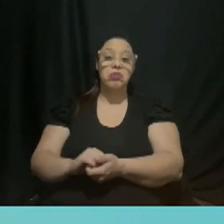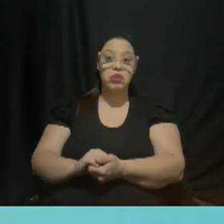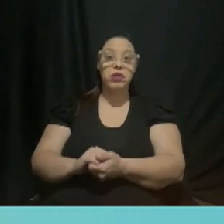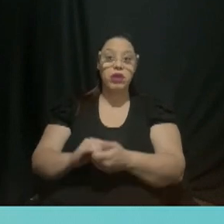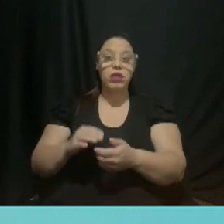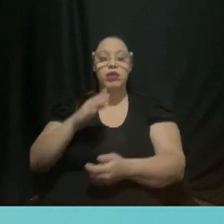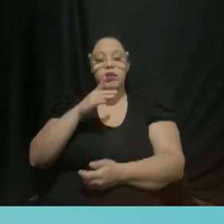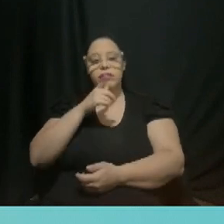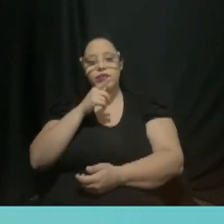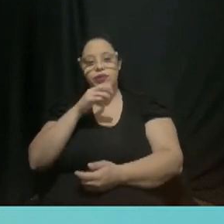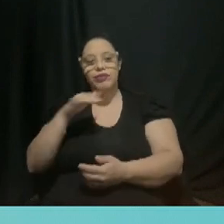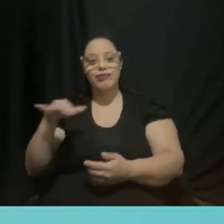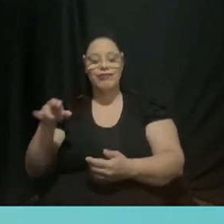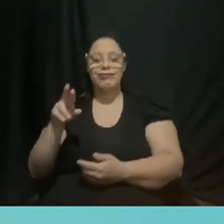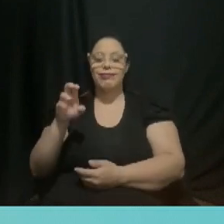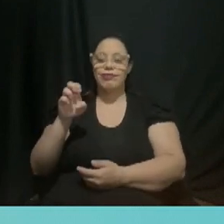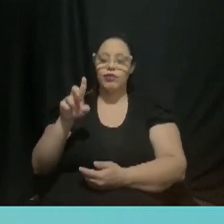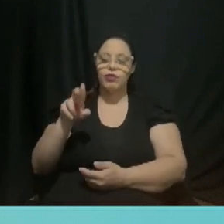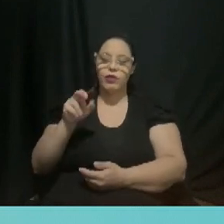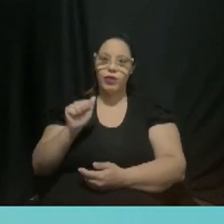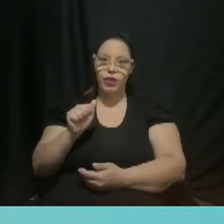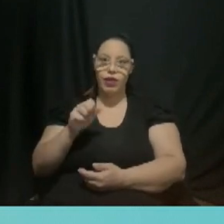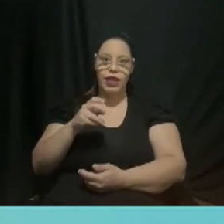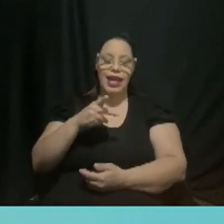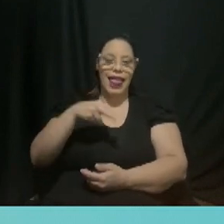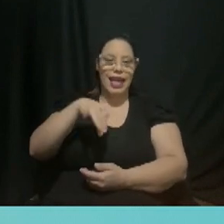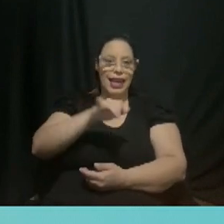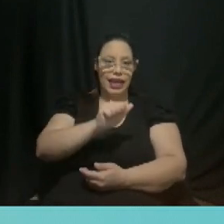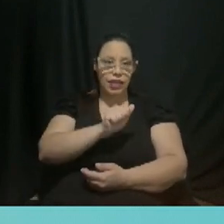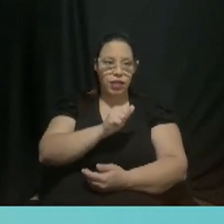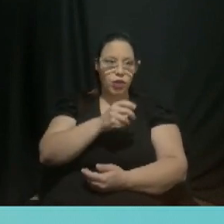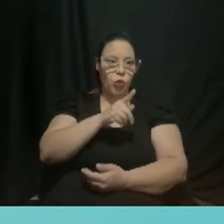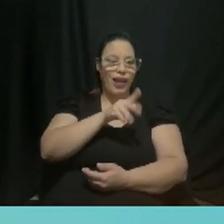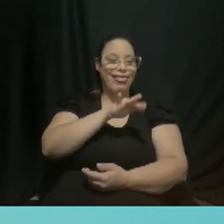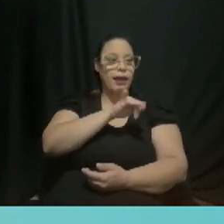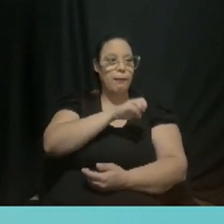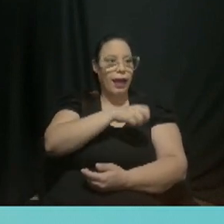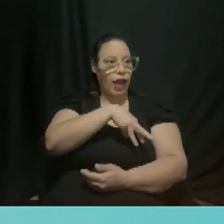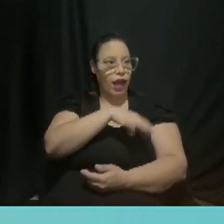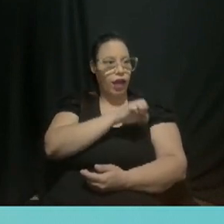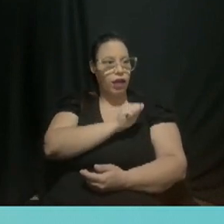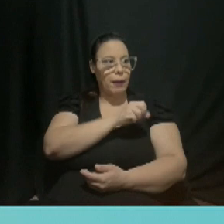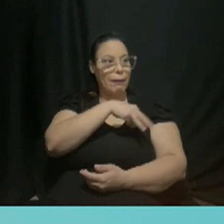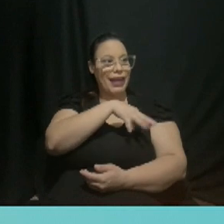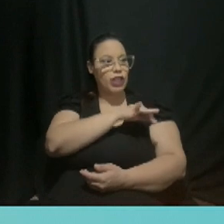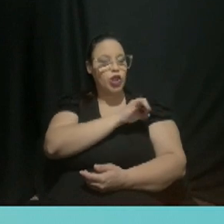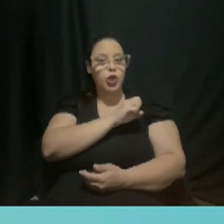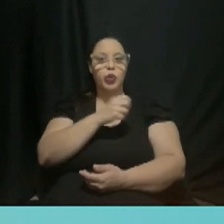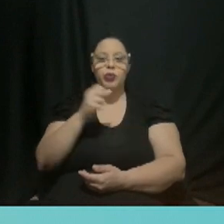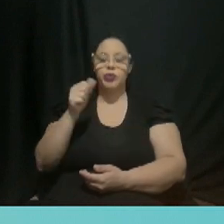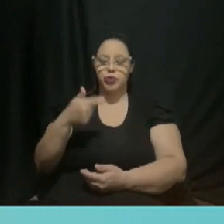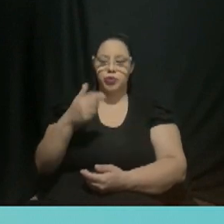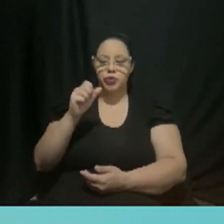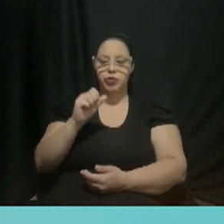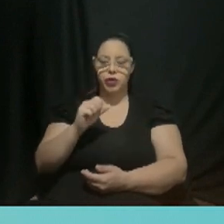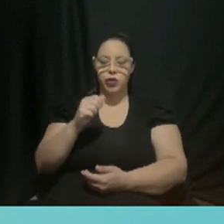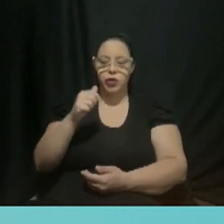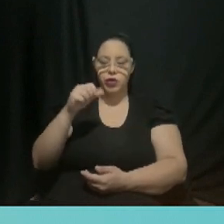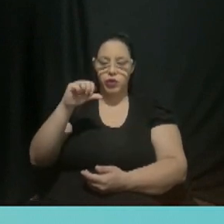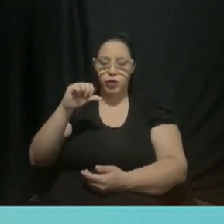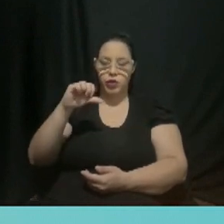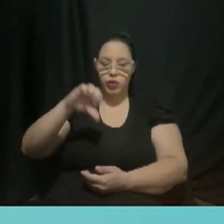Estados Unidos, Canadá, Guatemala e México. Em 2019, pesquisadores encontraram um representante